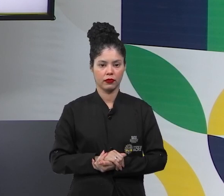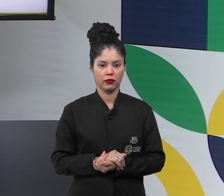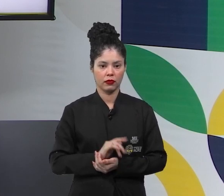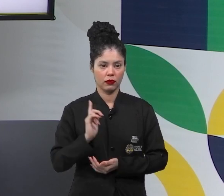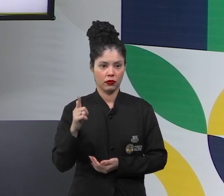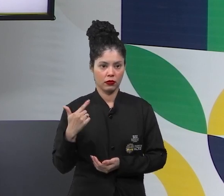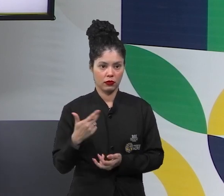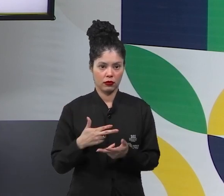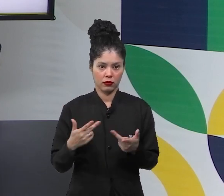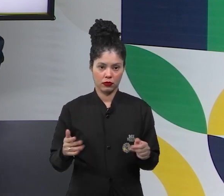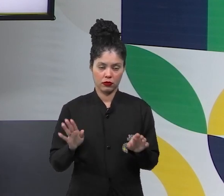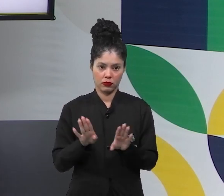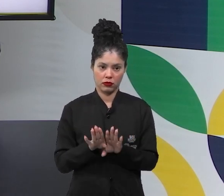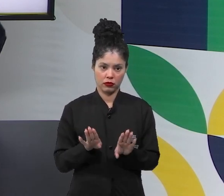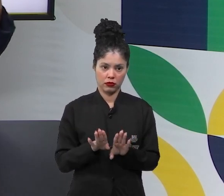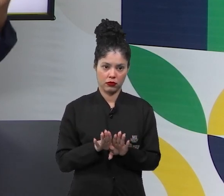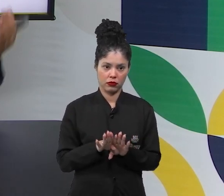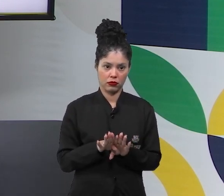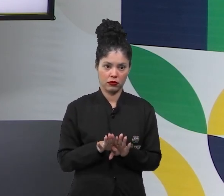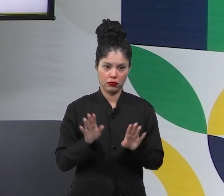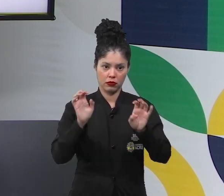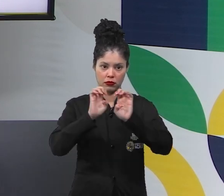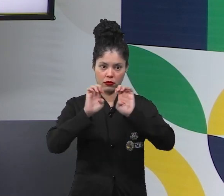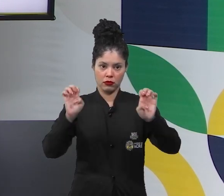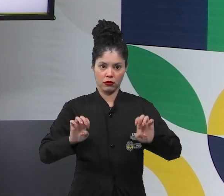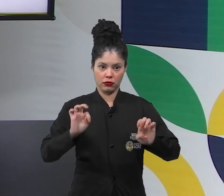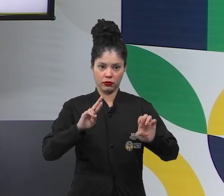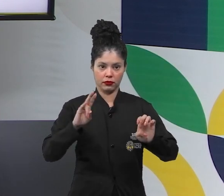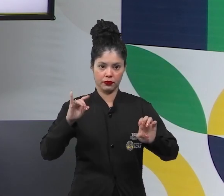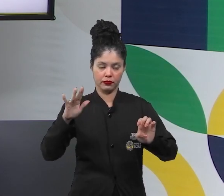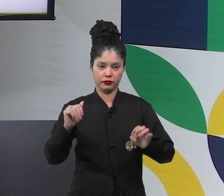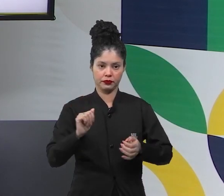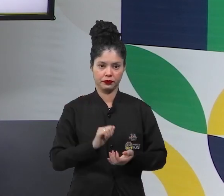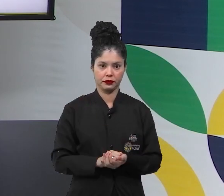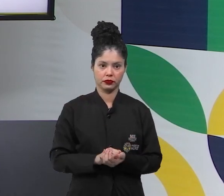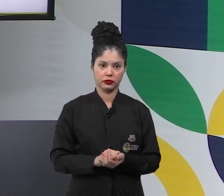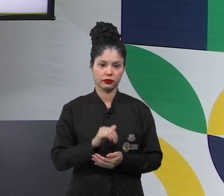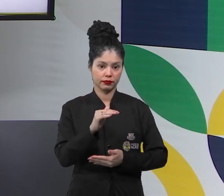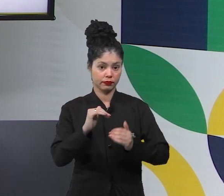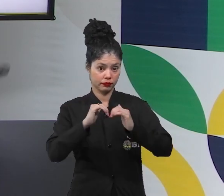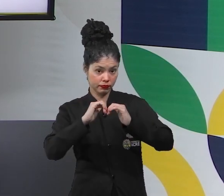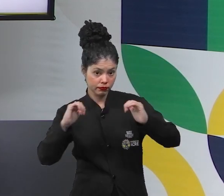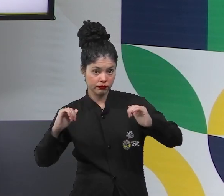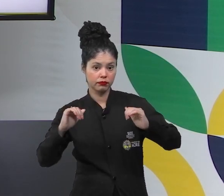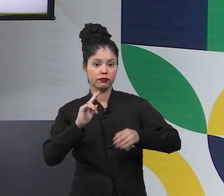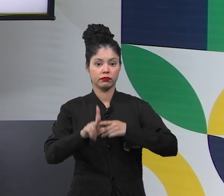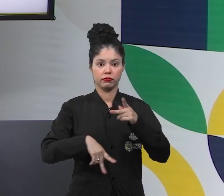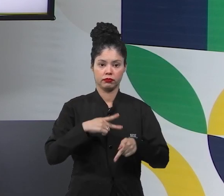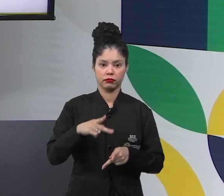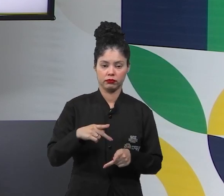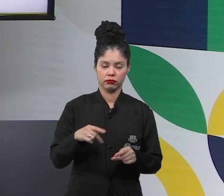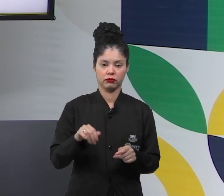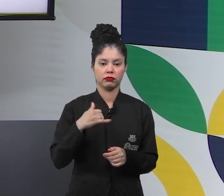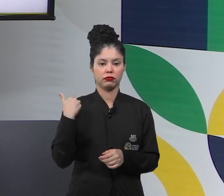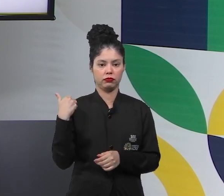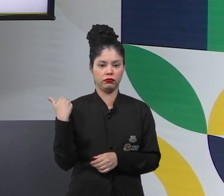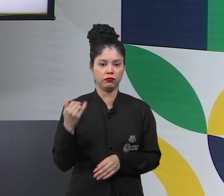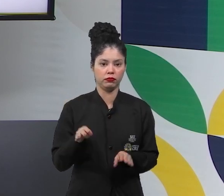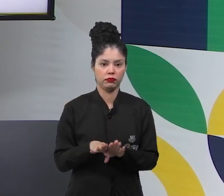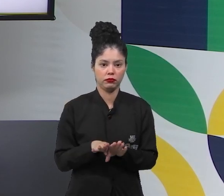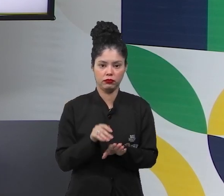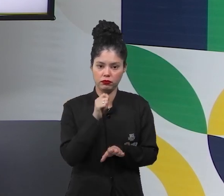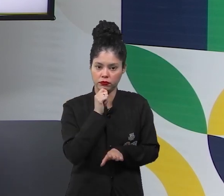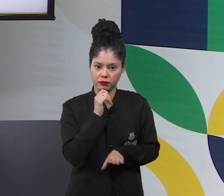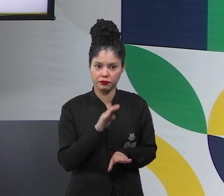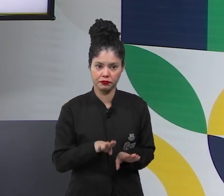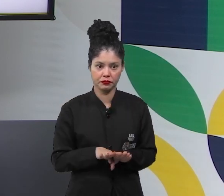Outra coisa também, quando a gente fala sobre estrutura etária, e essa divisão aí da população brasileira por idade, a gente tem